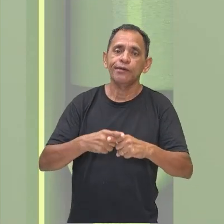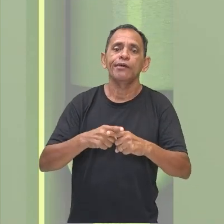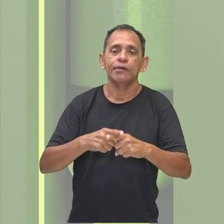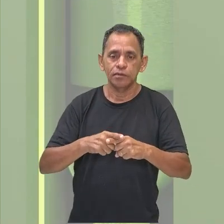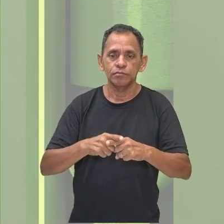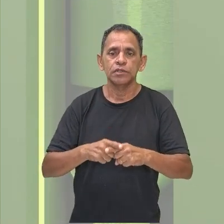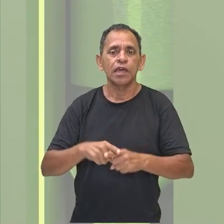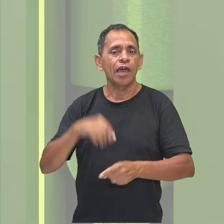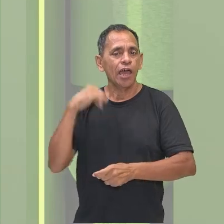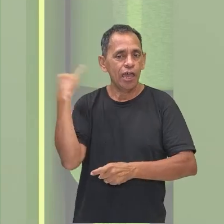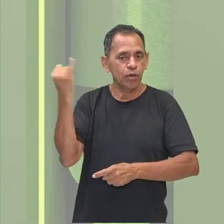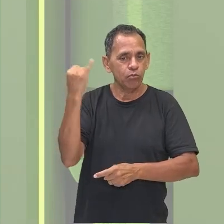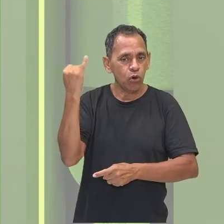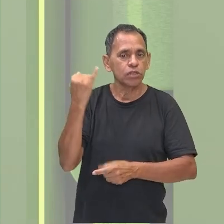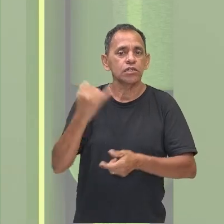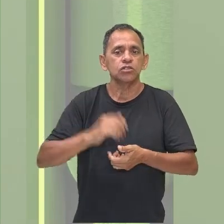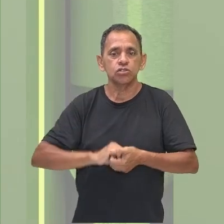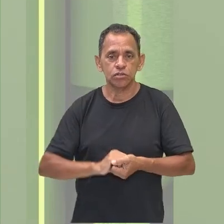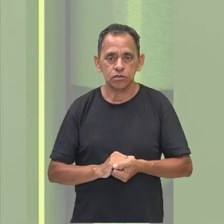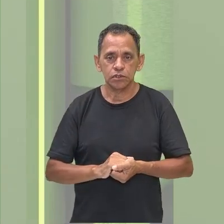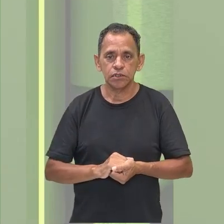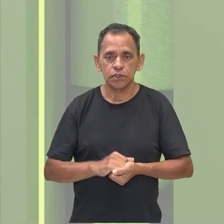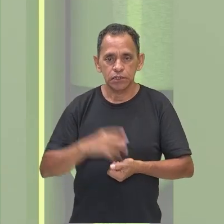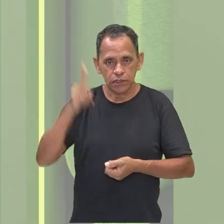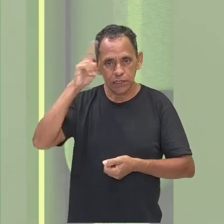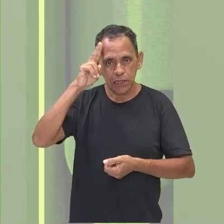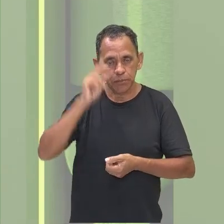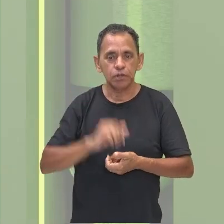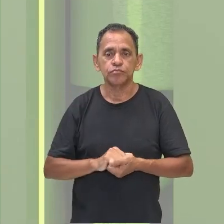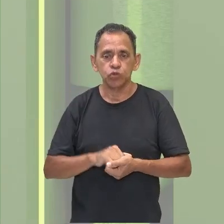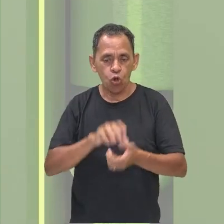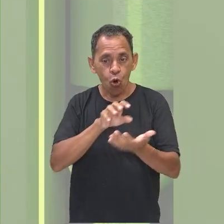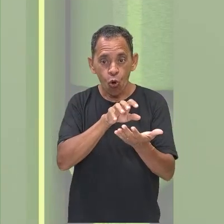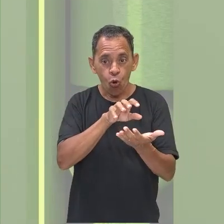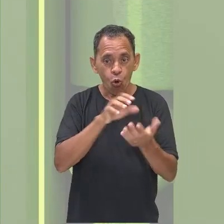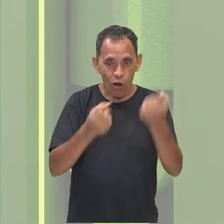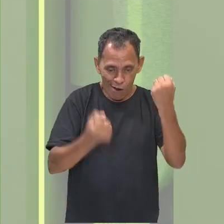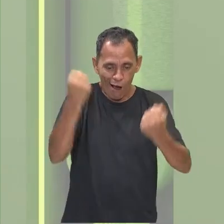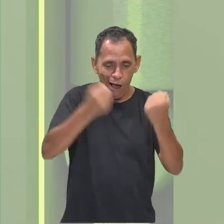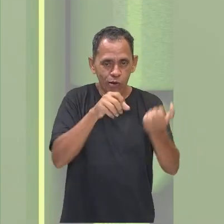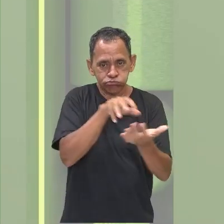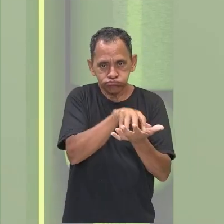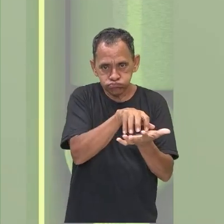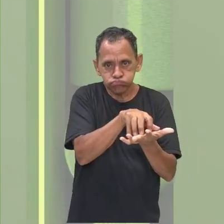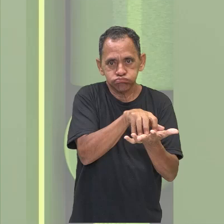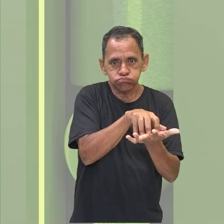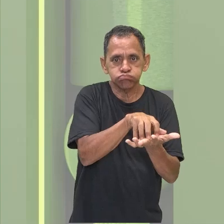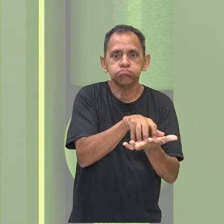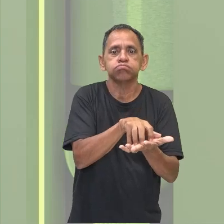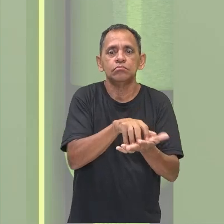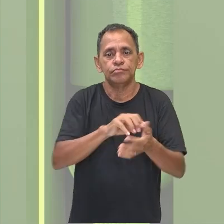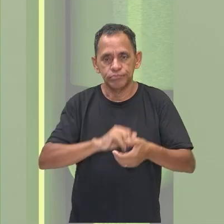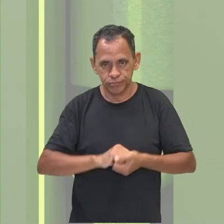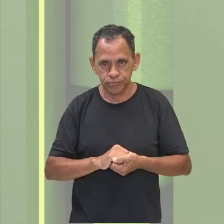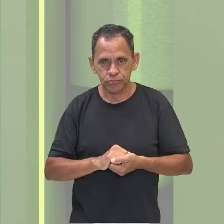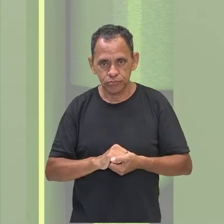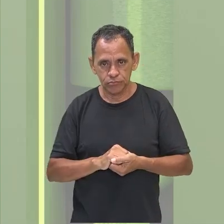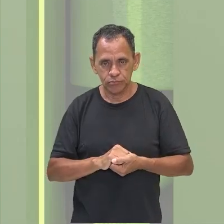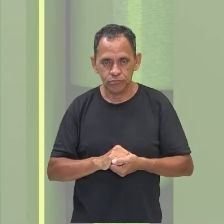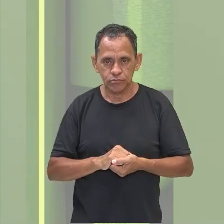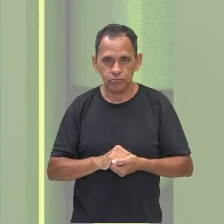pessoal um carro ter 20 m/s é totalmente diferente dele ter 20 km/h tá